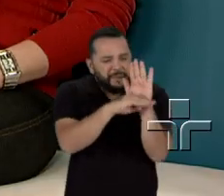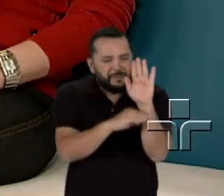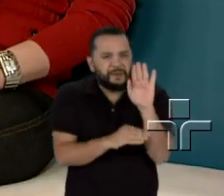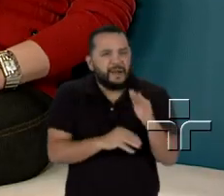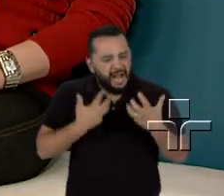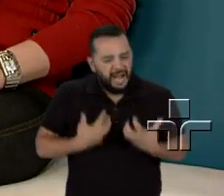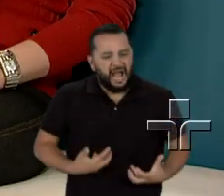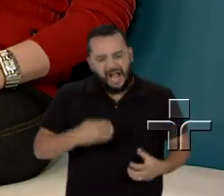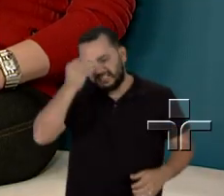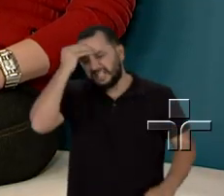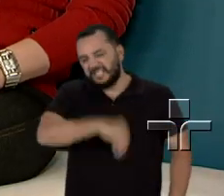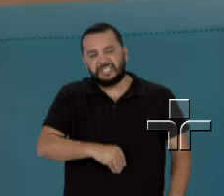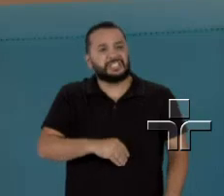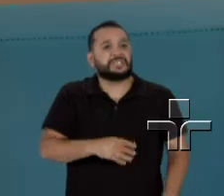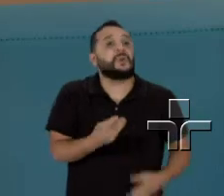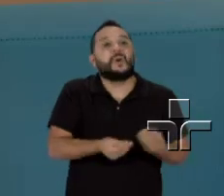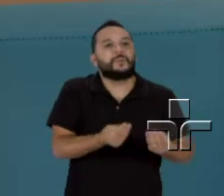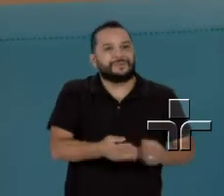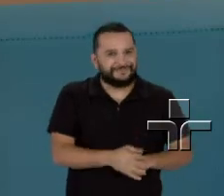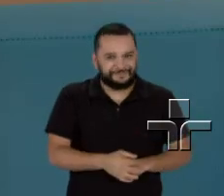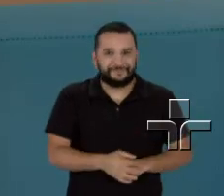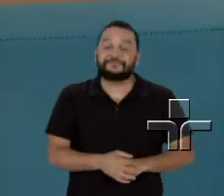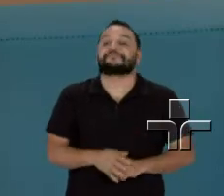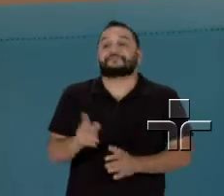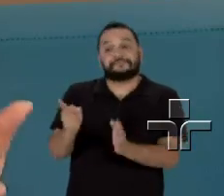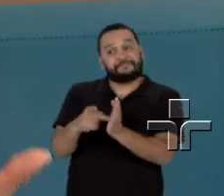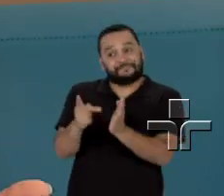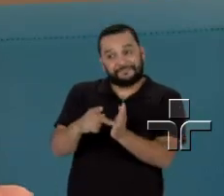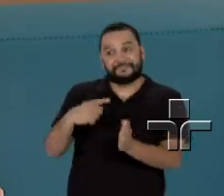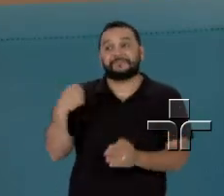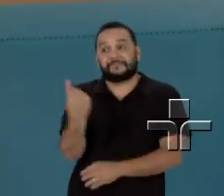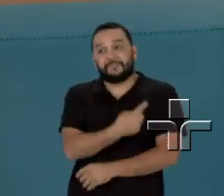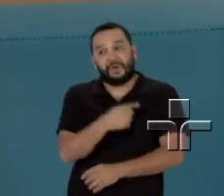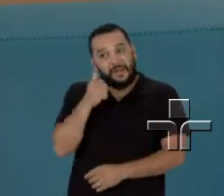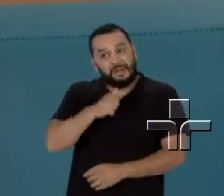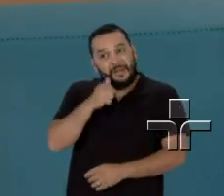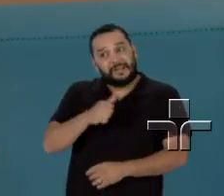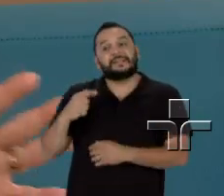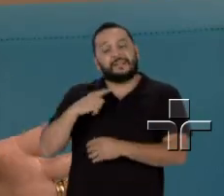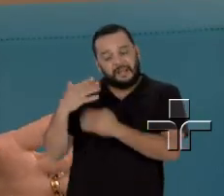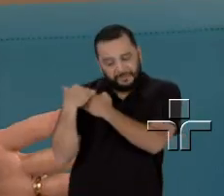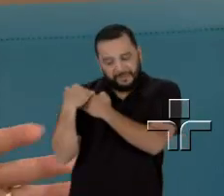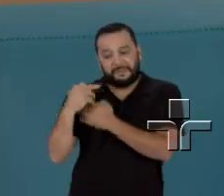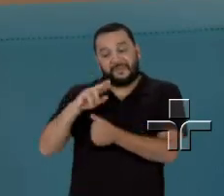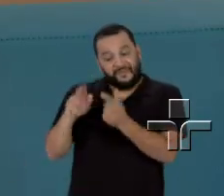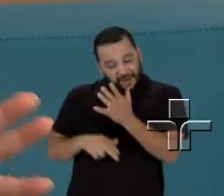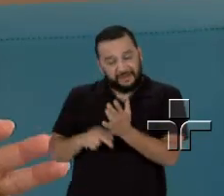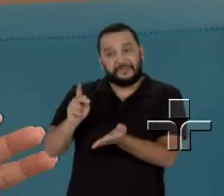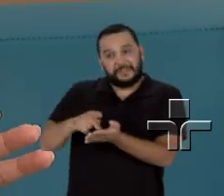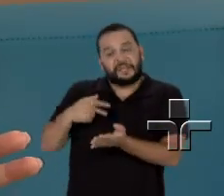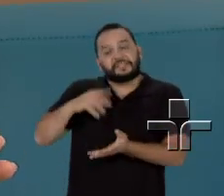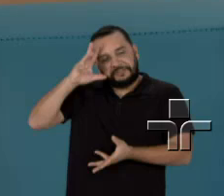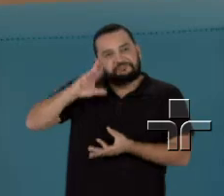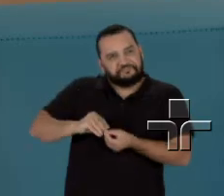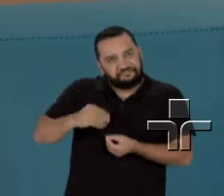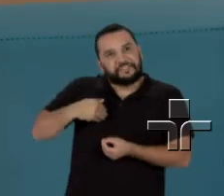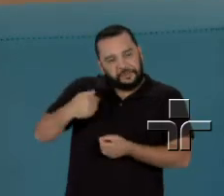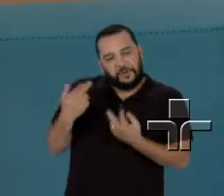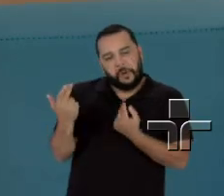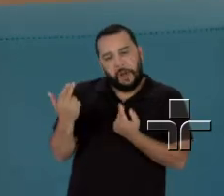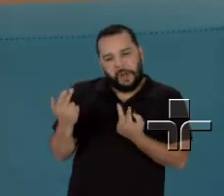não pode deixar para lá é na verdade a gente tem muitas tarefas mesmo né eu entendo perfeitamente por que fazer